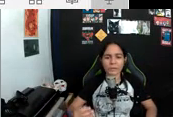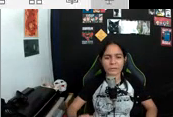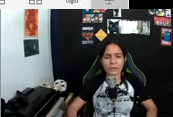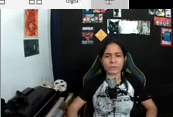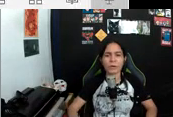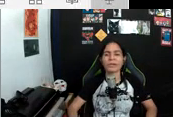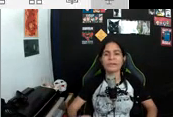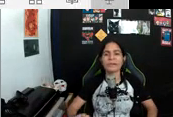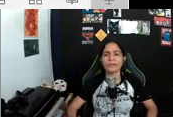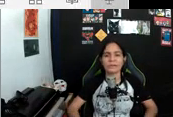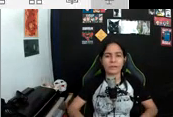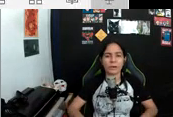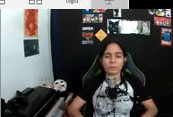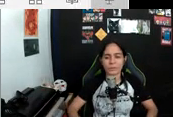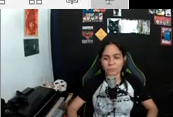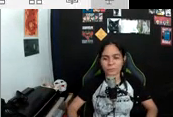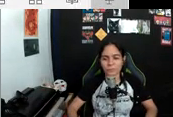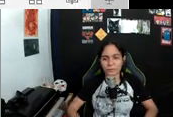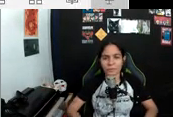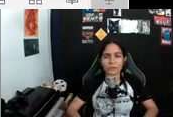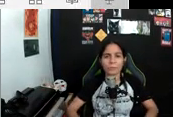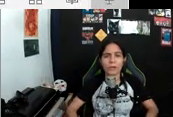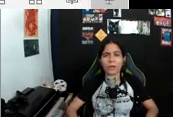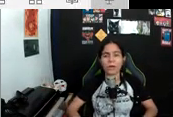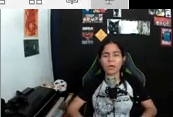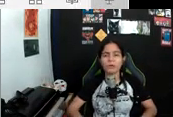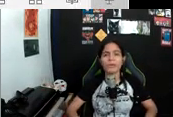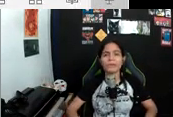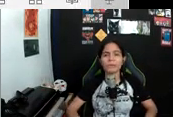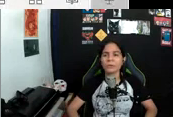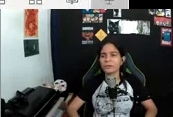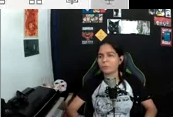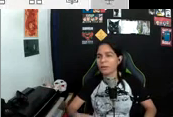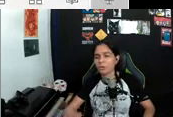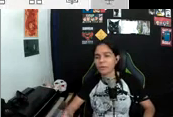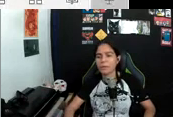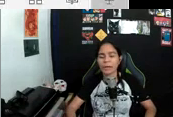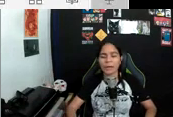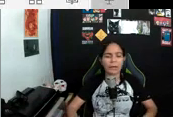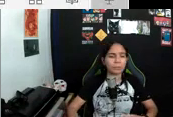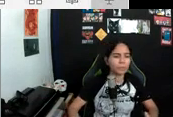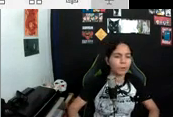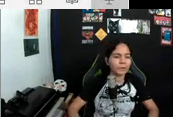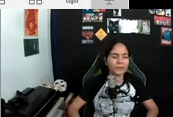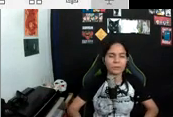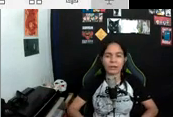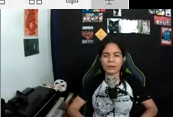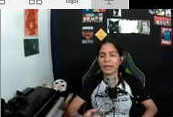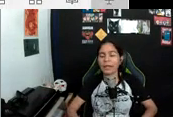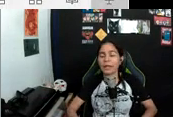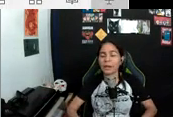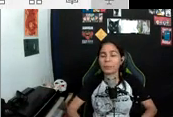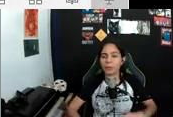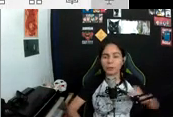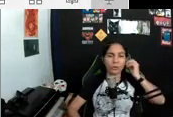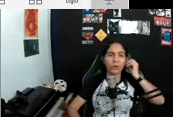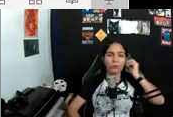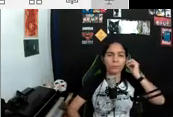hipócrita, preconceituosa, que algumas pessoas se acham melhor do que as outras pela conta bancária, pela profissão que